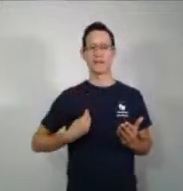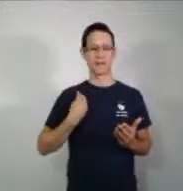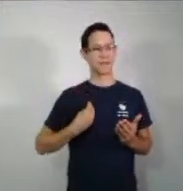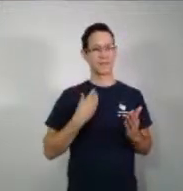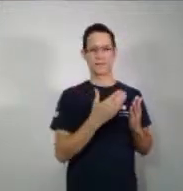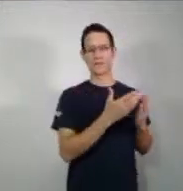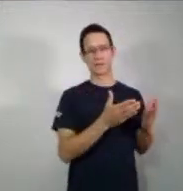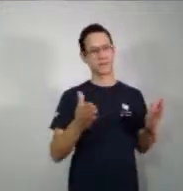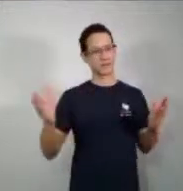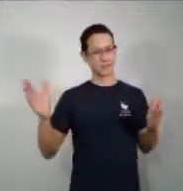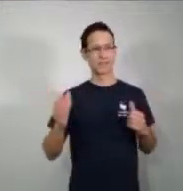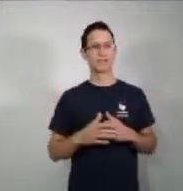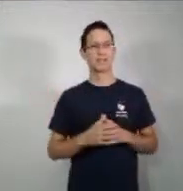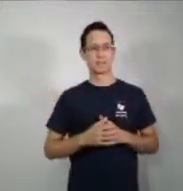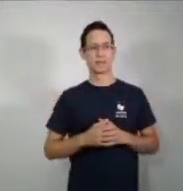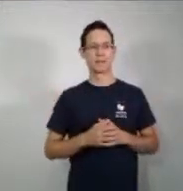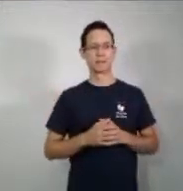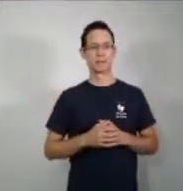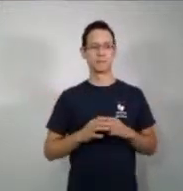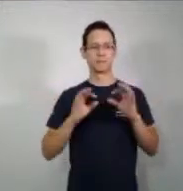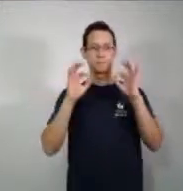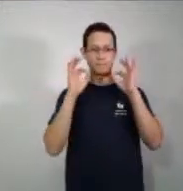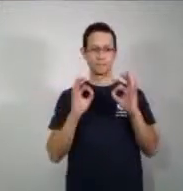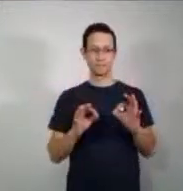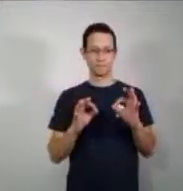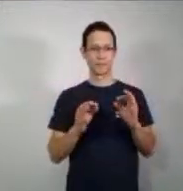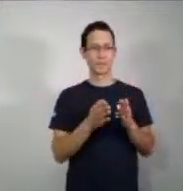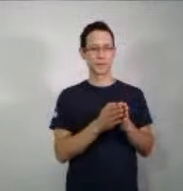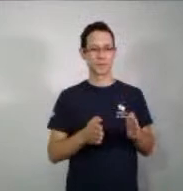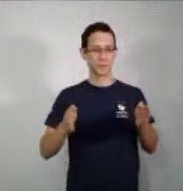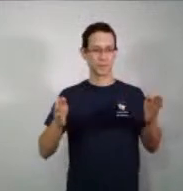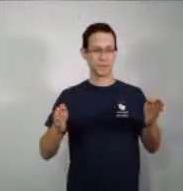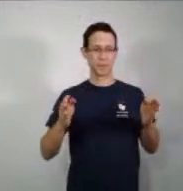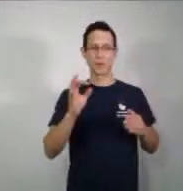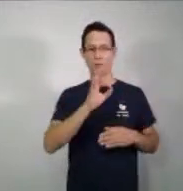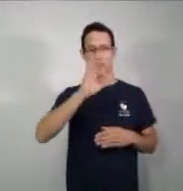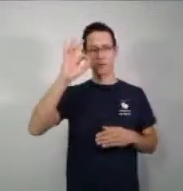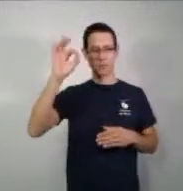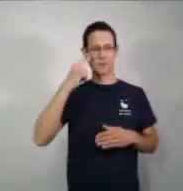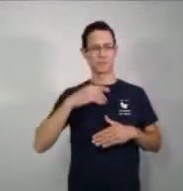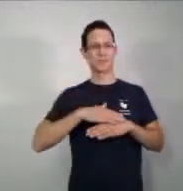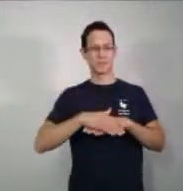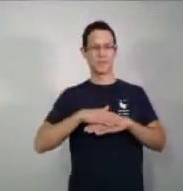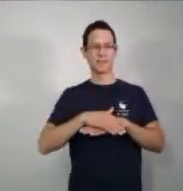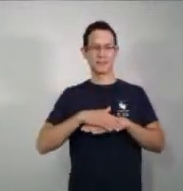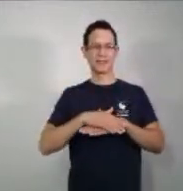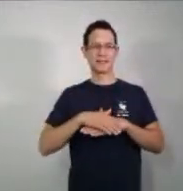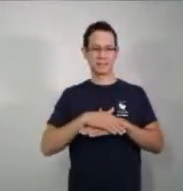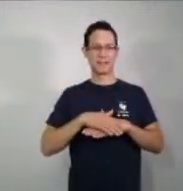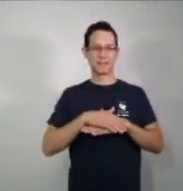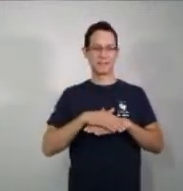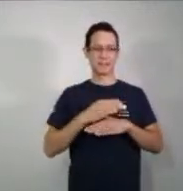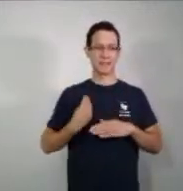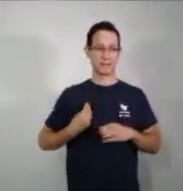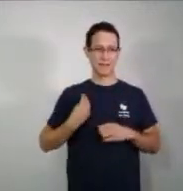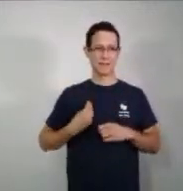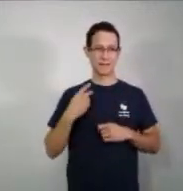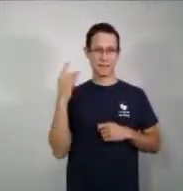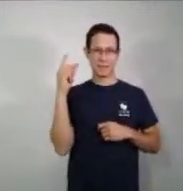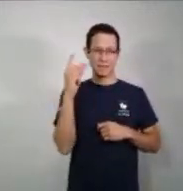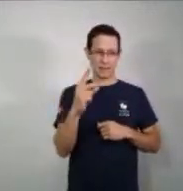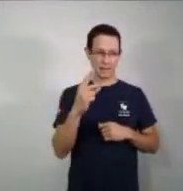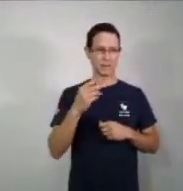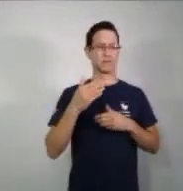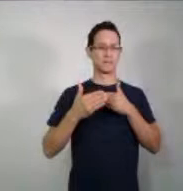sem dúvida, é um momento ótimo para a gente conversar sobre a vida dele, sobre o legado